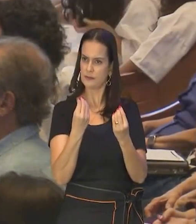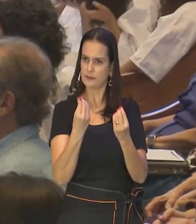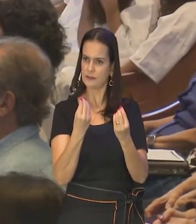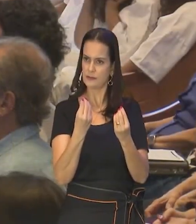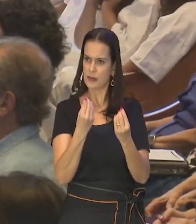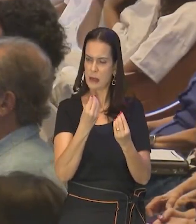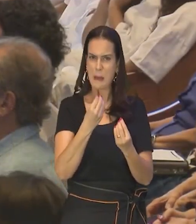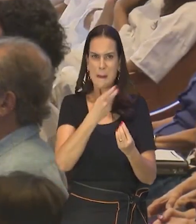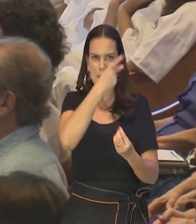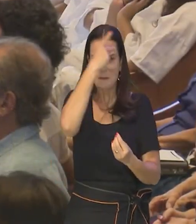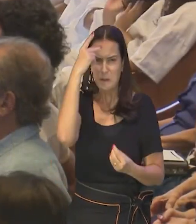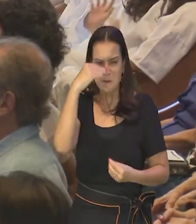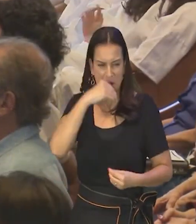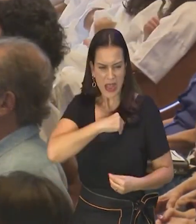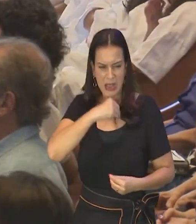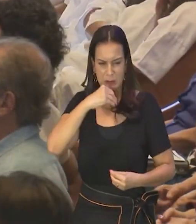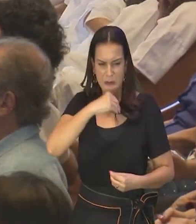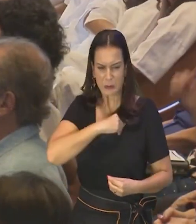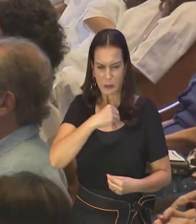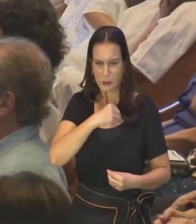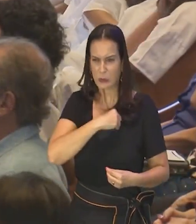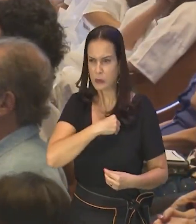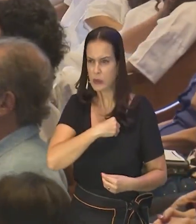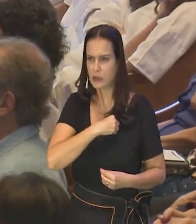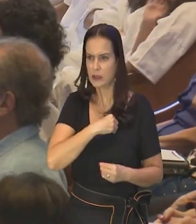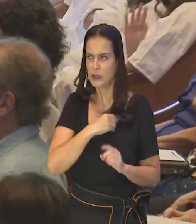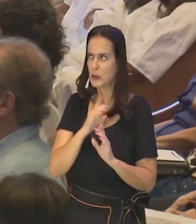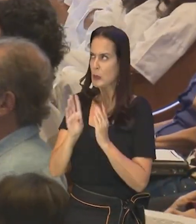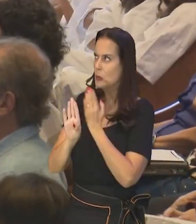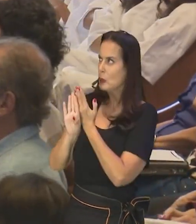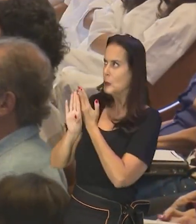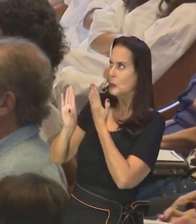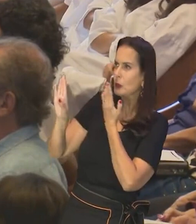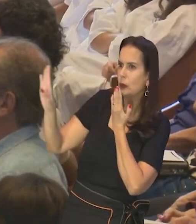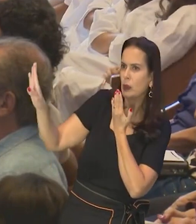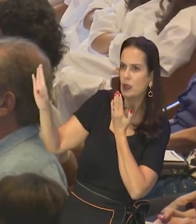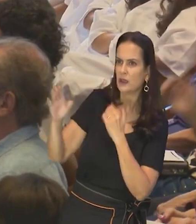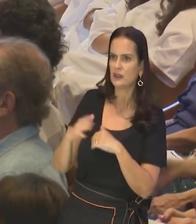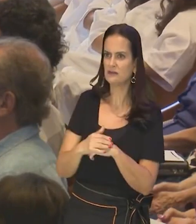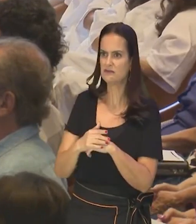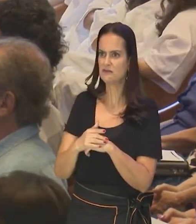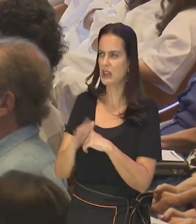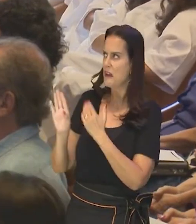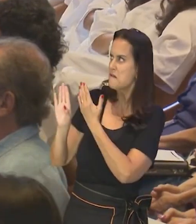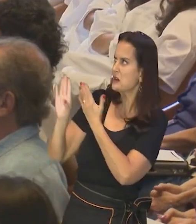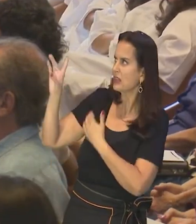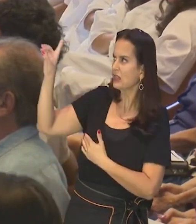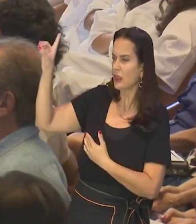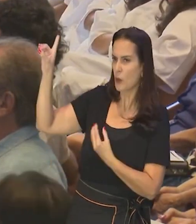com tanto pecado, com tanto distanciamento, vamos dizer, da divindade,